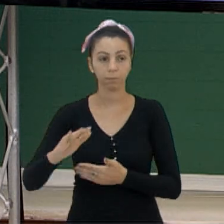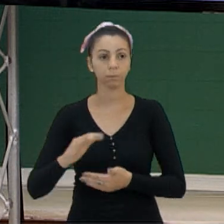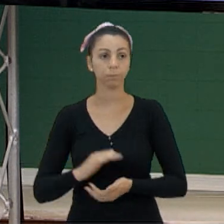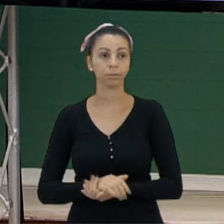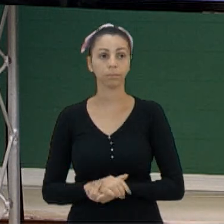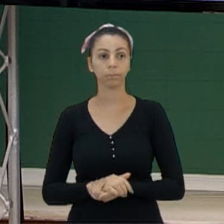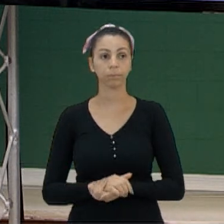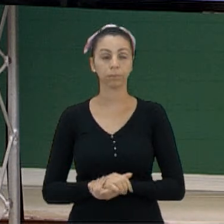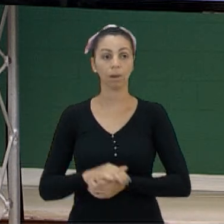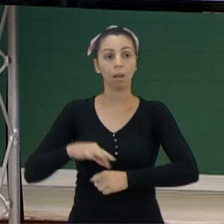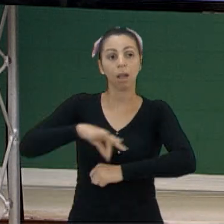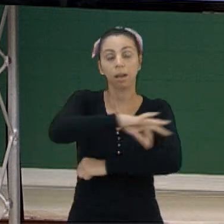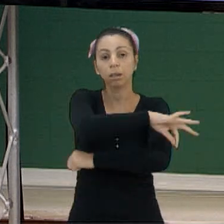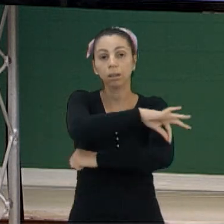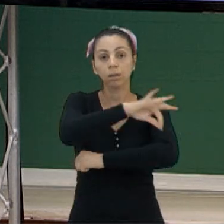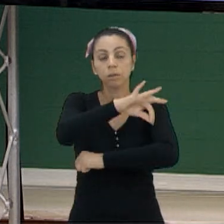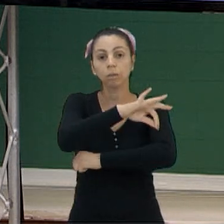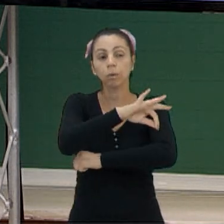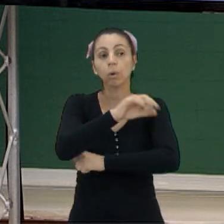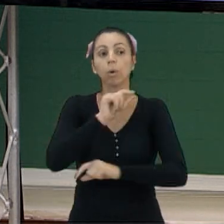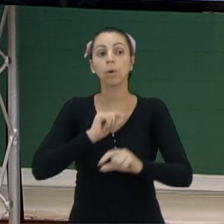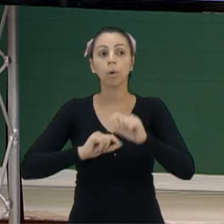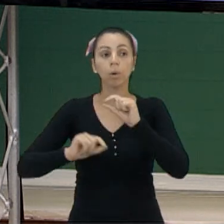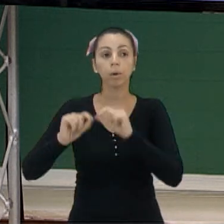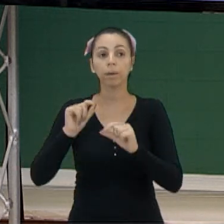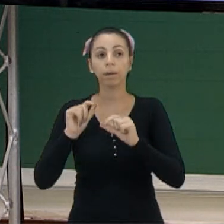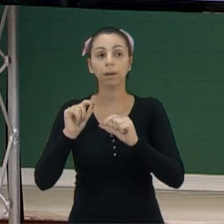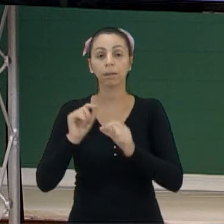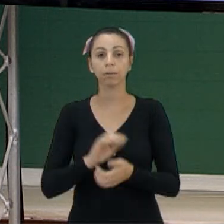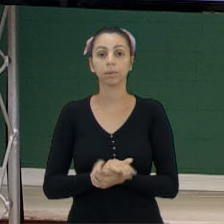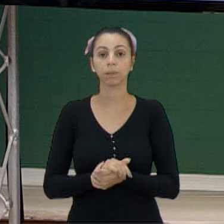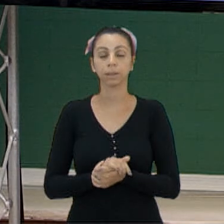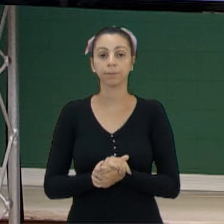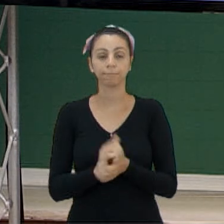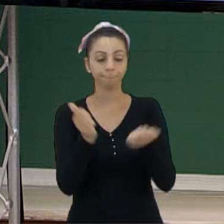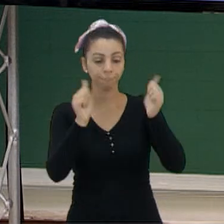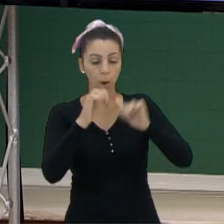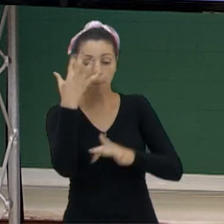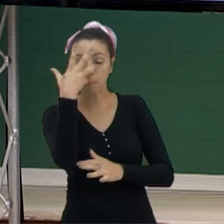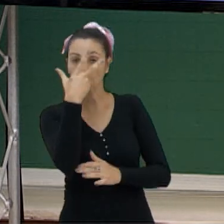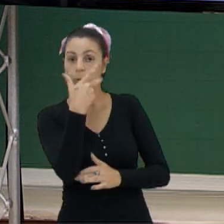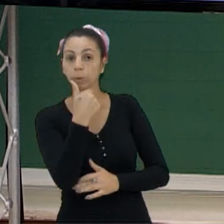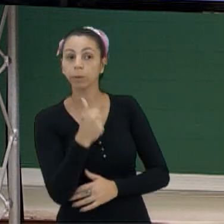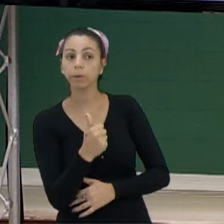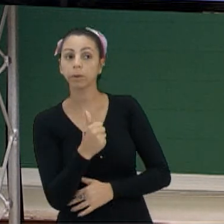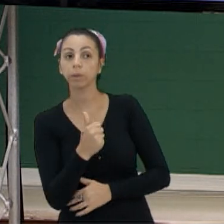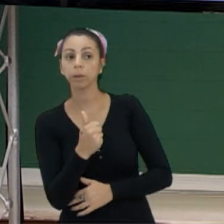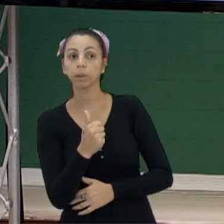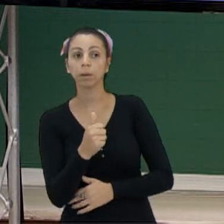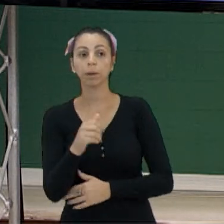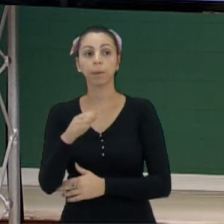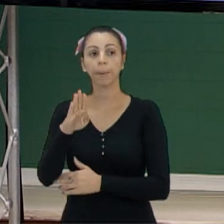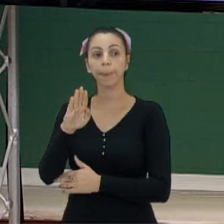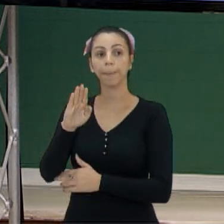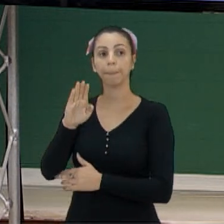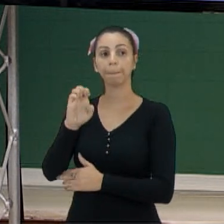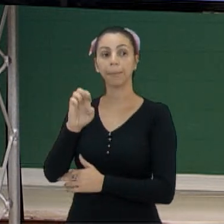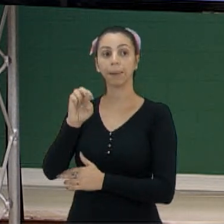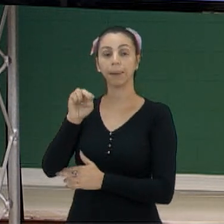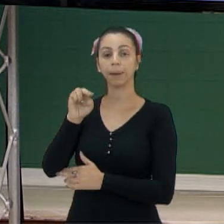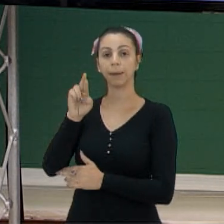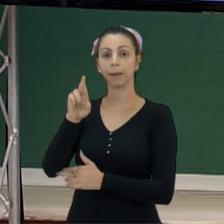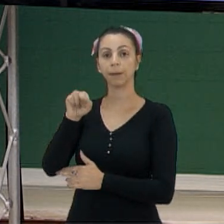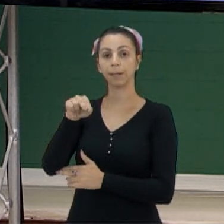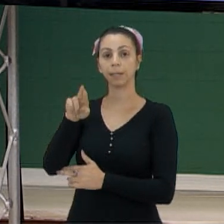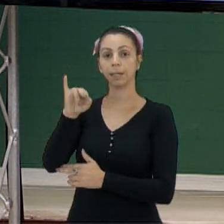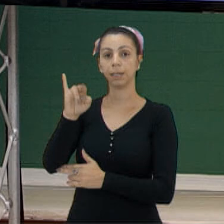arquitetura voltada para o esplendor. Insistem nos efeitos decorativos. O principal nome vai ser o Bernini. Temas não são só